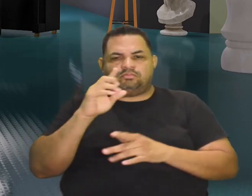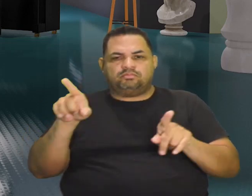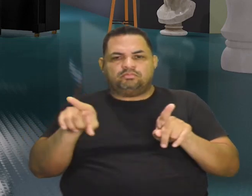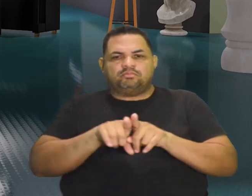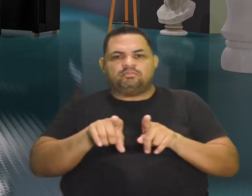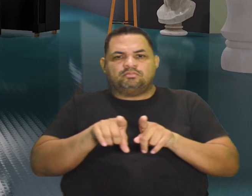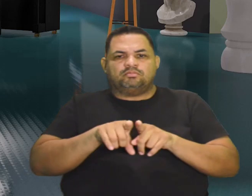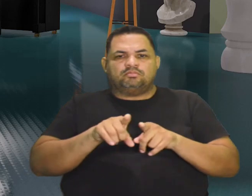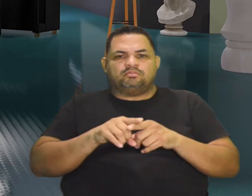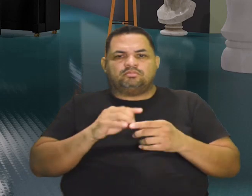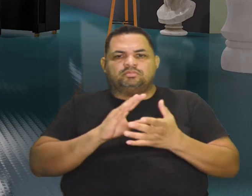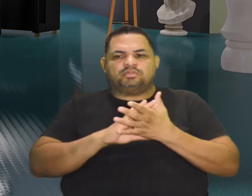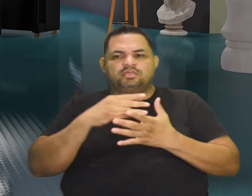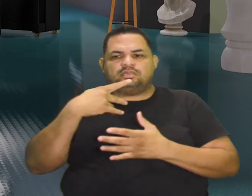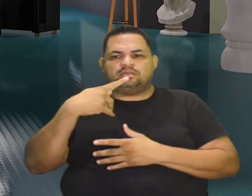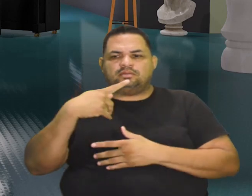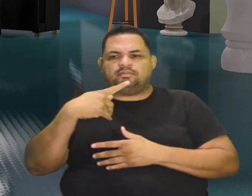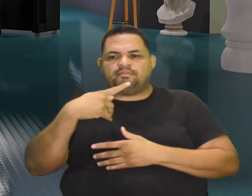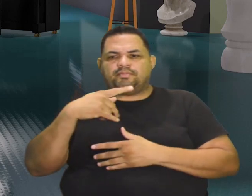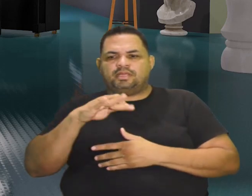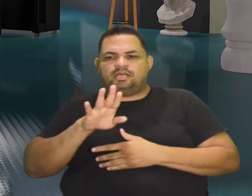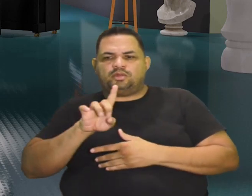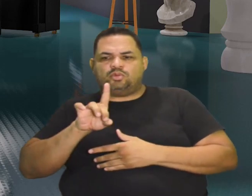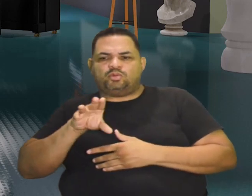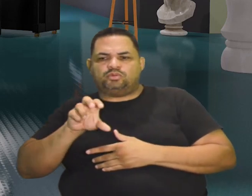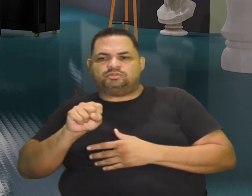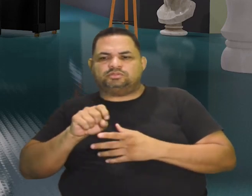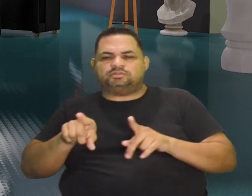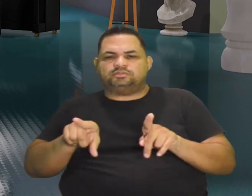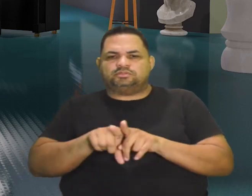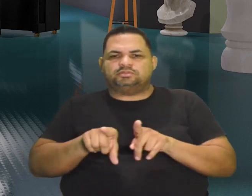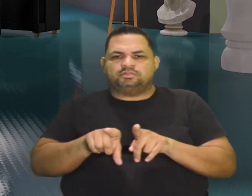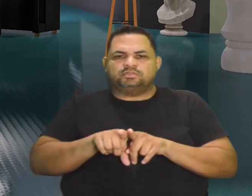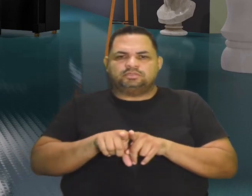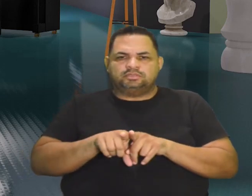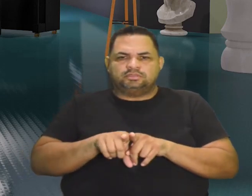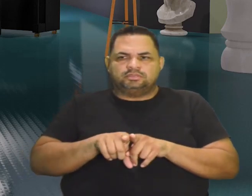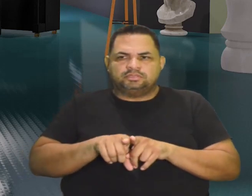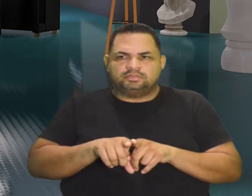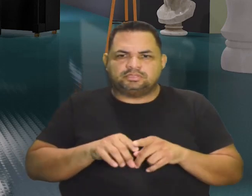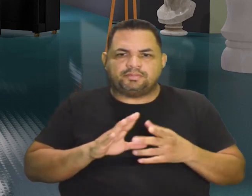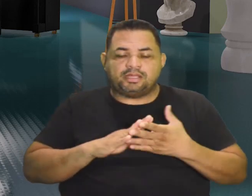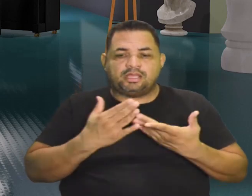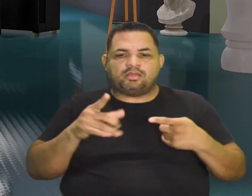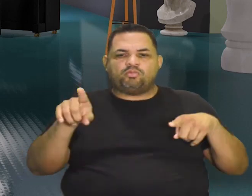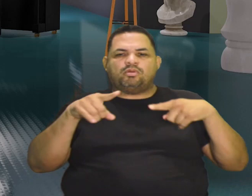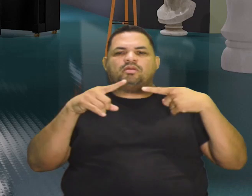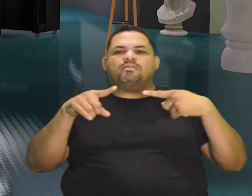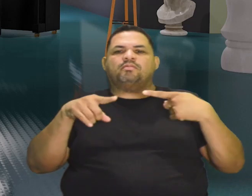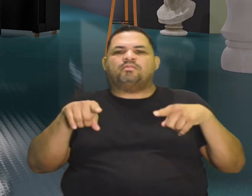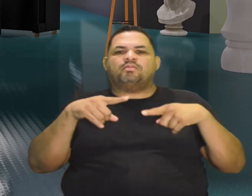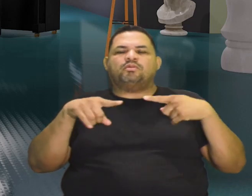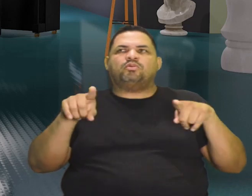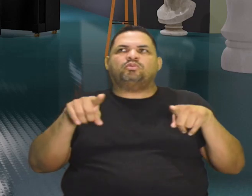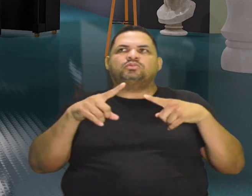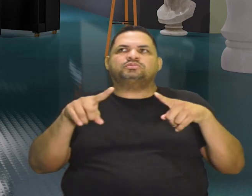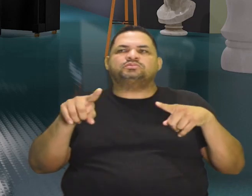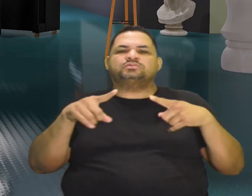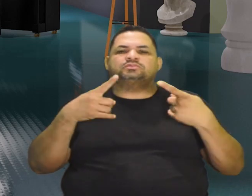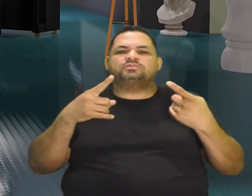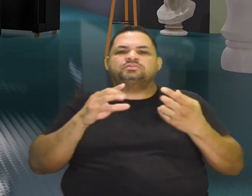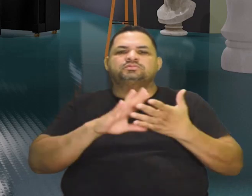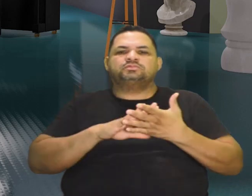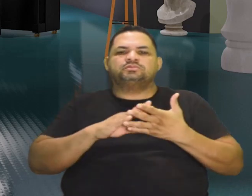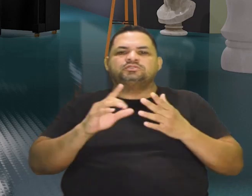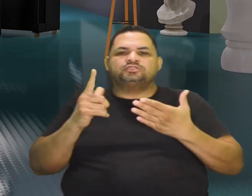tem paródias, né, de algumas obras famosas. Não sei se vocês já perceberam, já identificaram, eu já